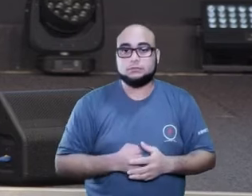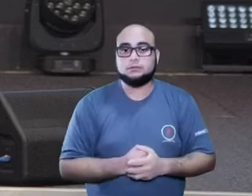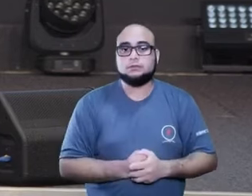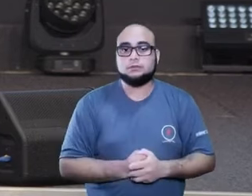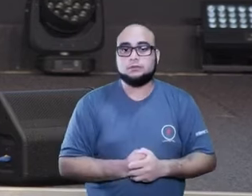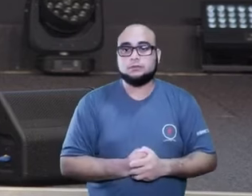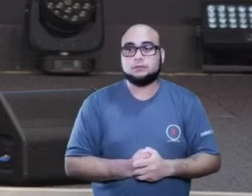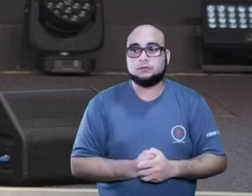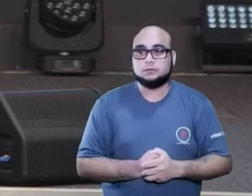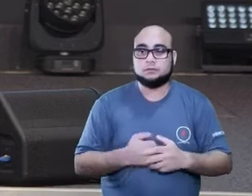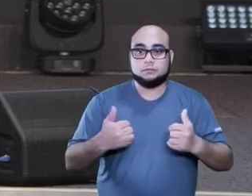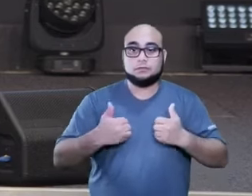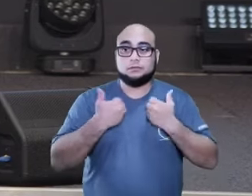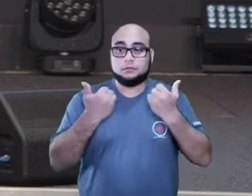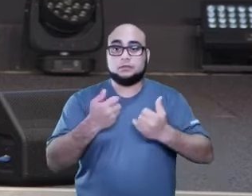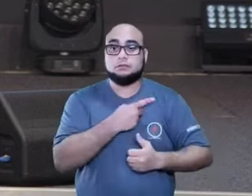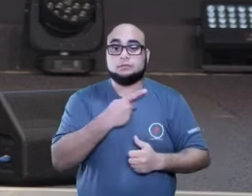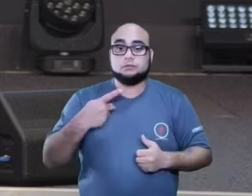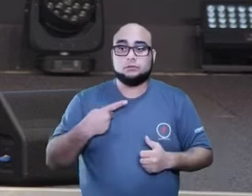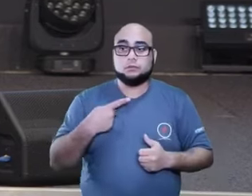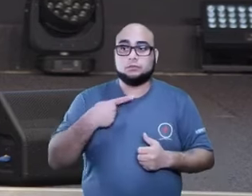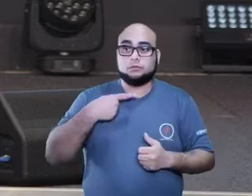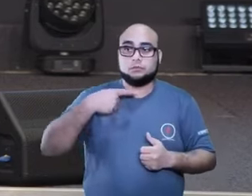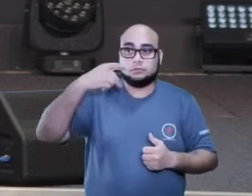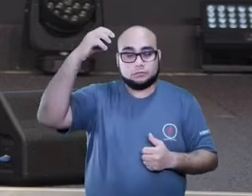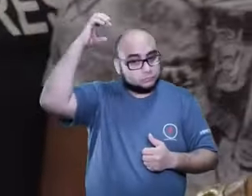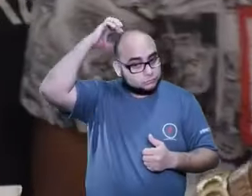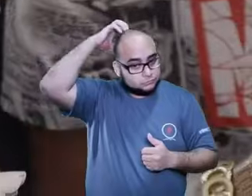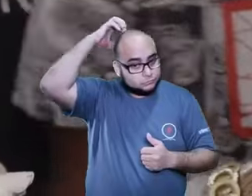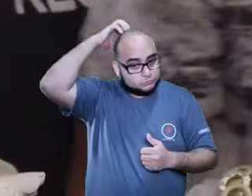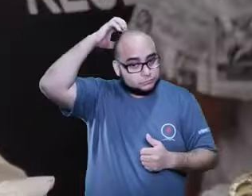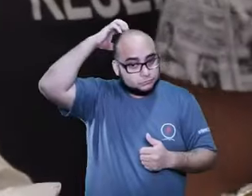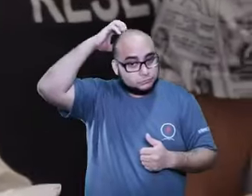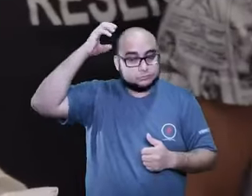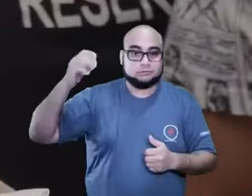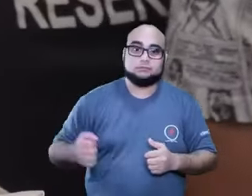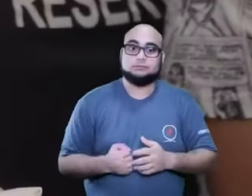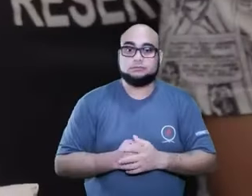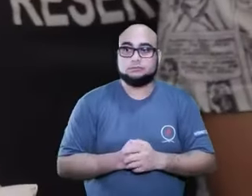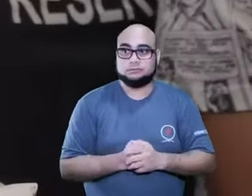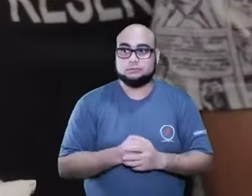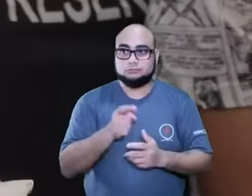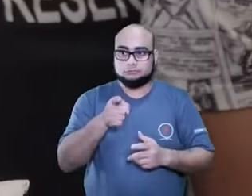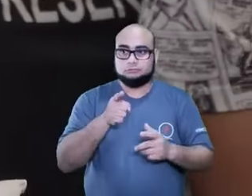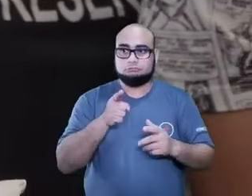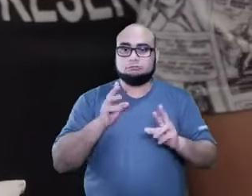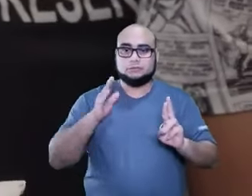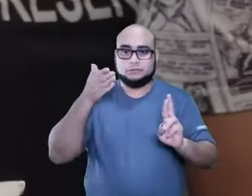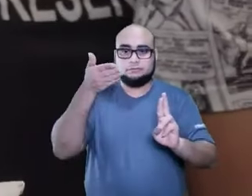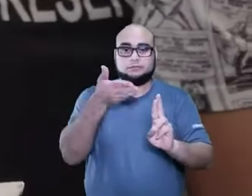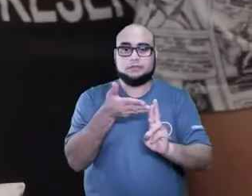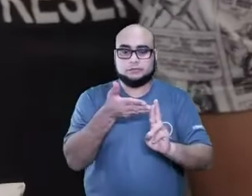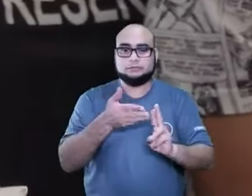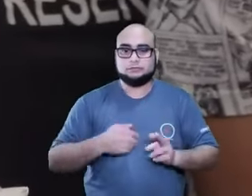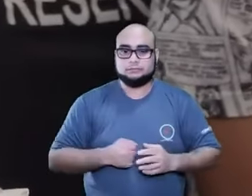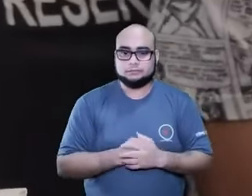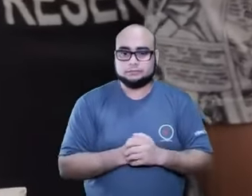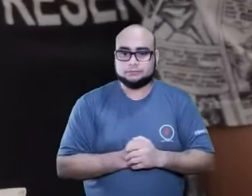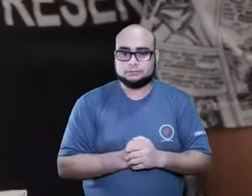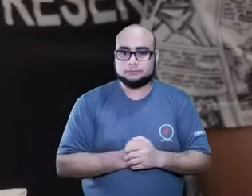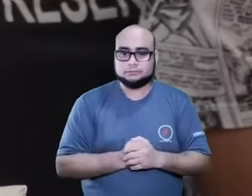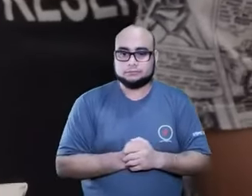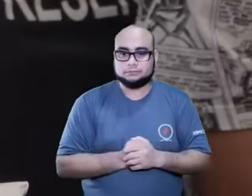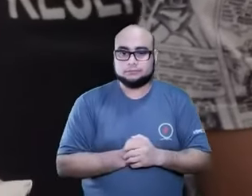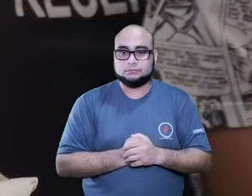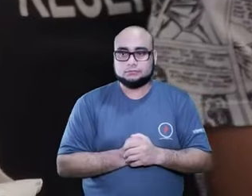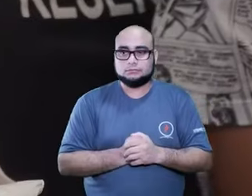ser o aniversário da pastora Antonieta. A senhora é uma bênção, uma referência. Desde quando nós éramos em São Cristóvão, uma igreja que